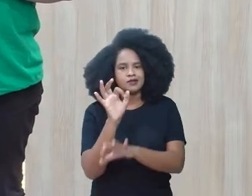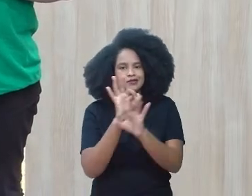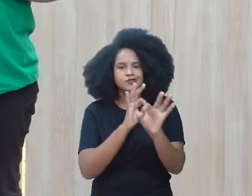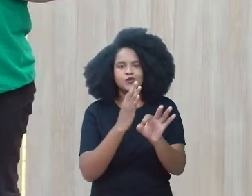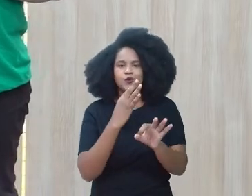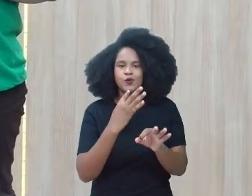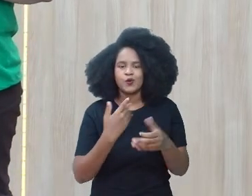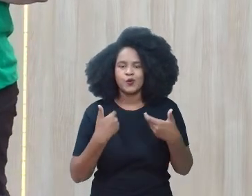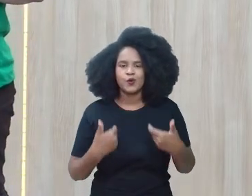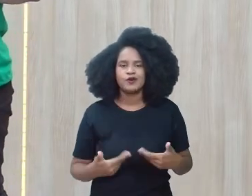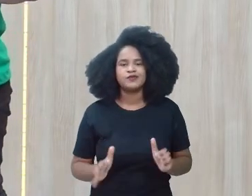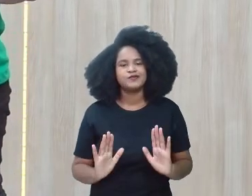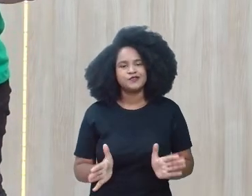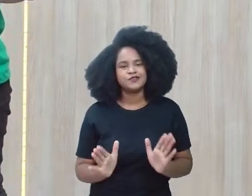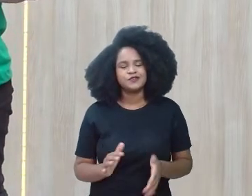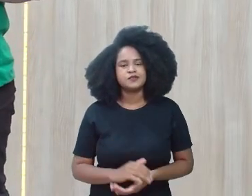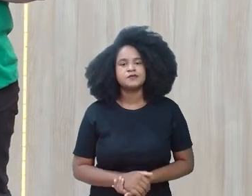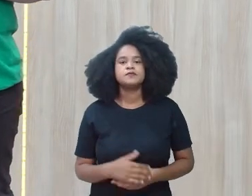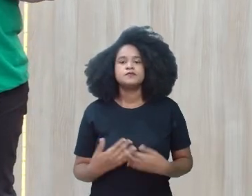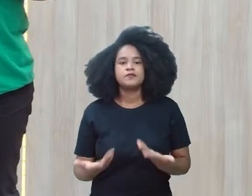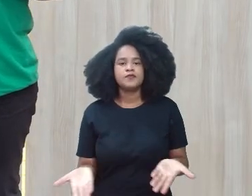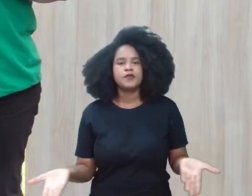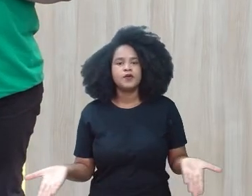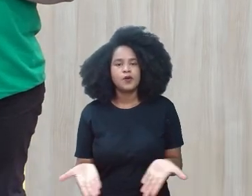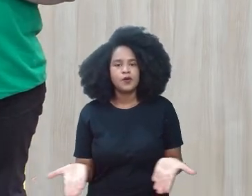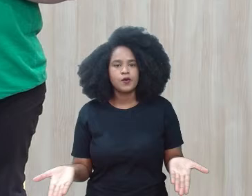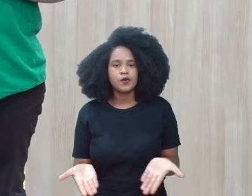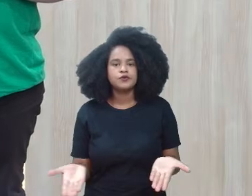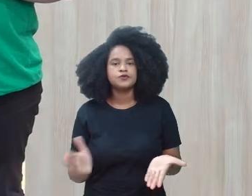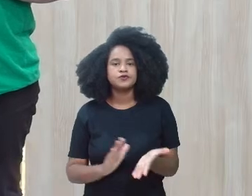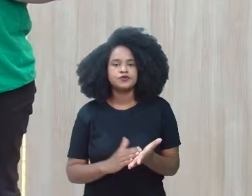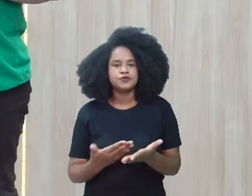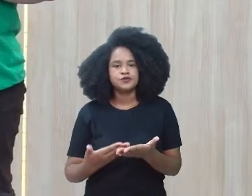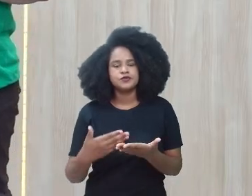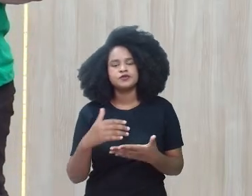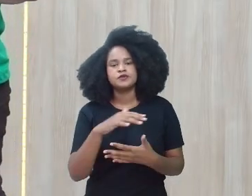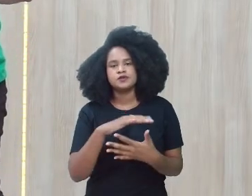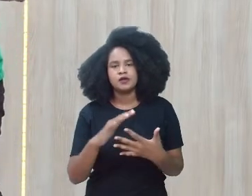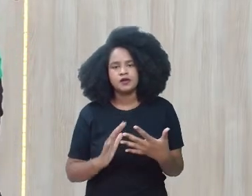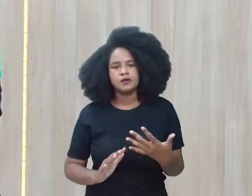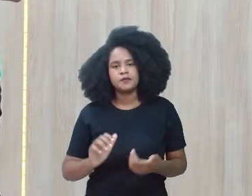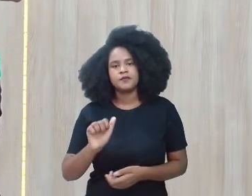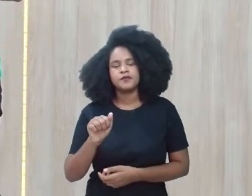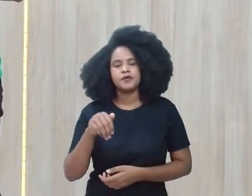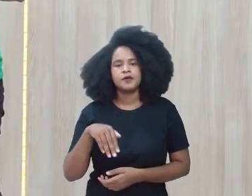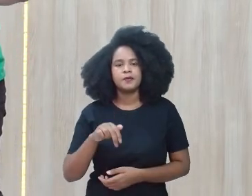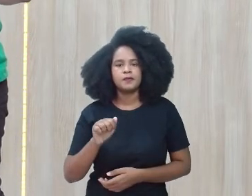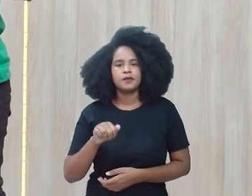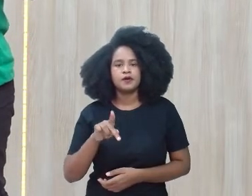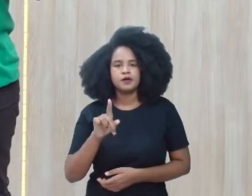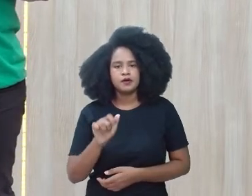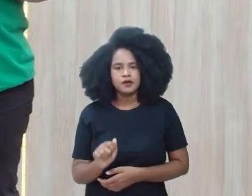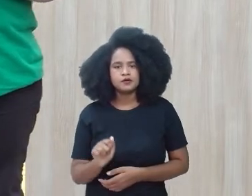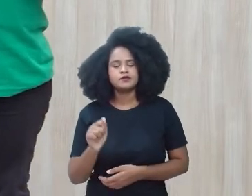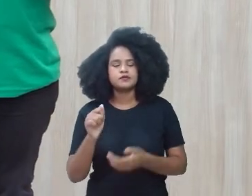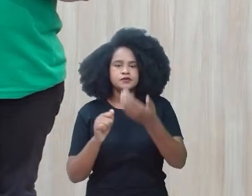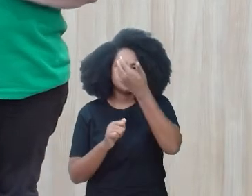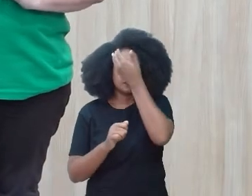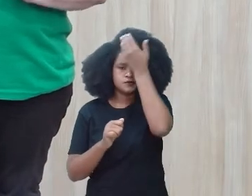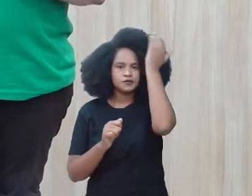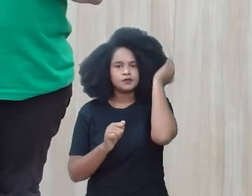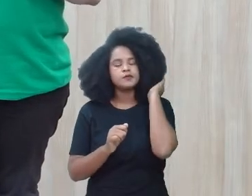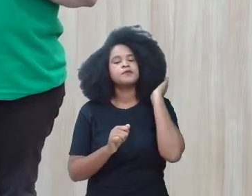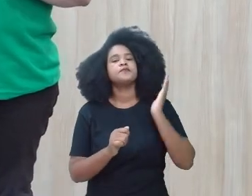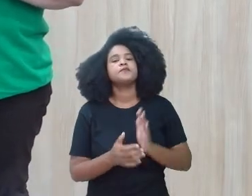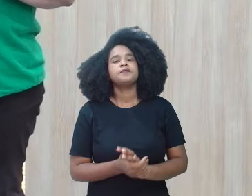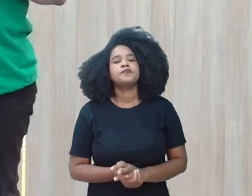E estou hoje aqui com a Amanda, nossa intérprete, e no chat nós temos a nossa